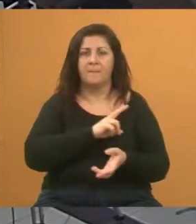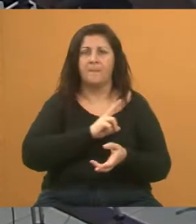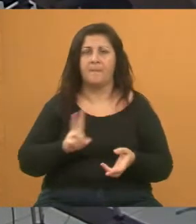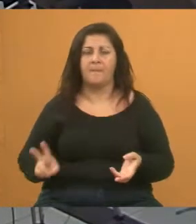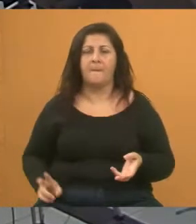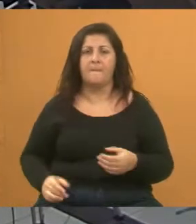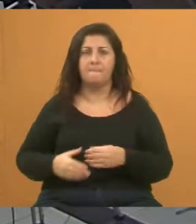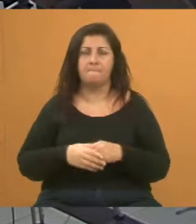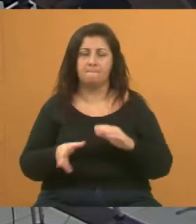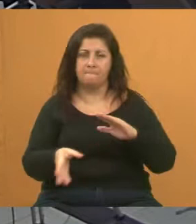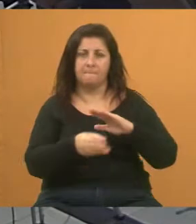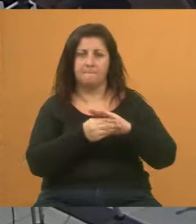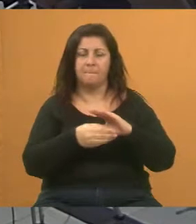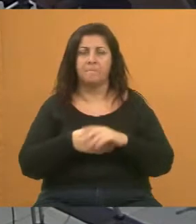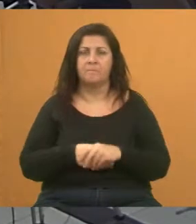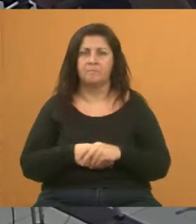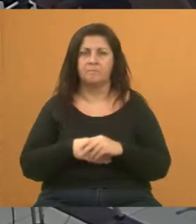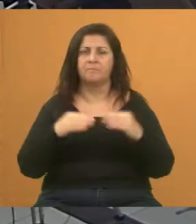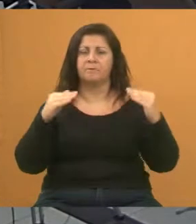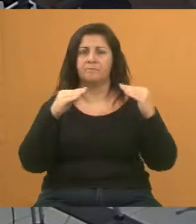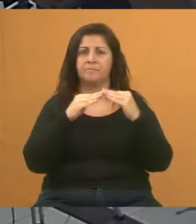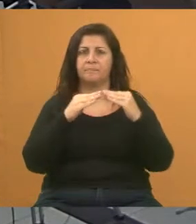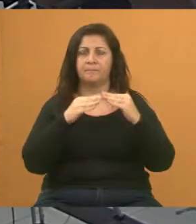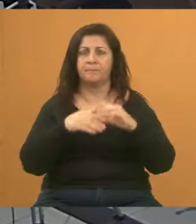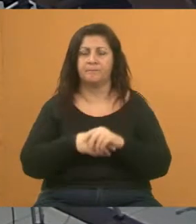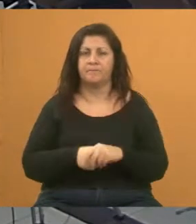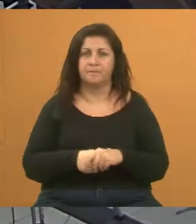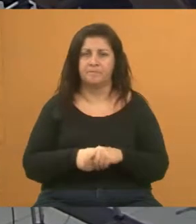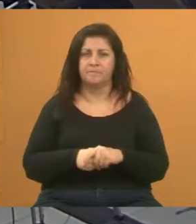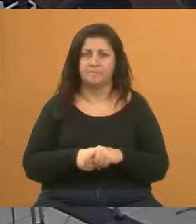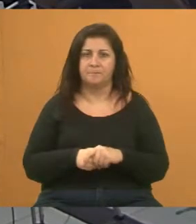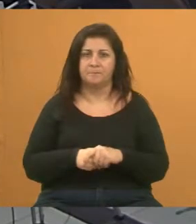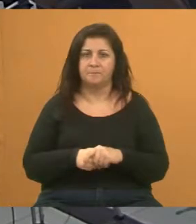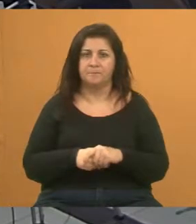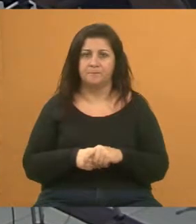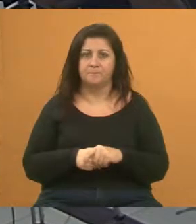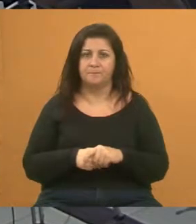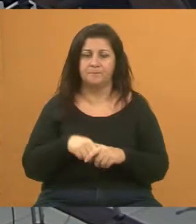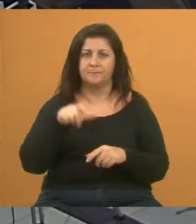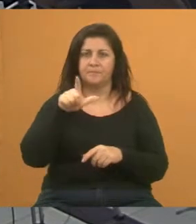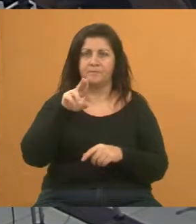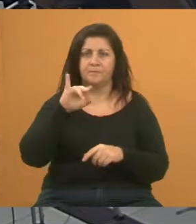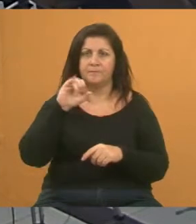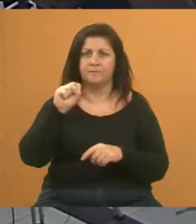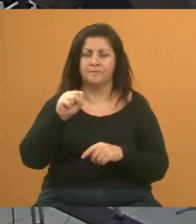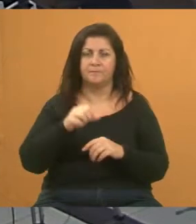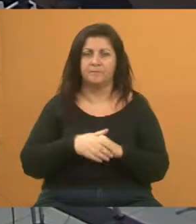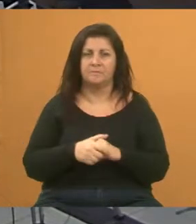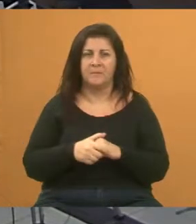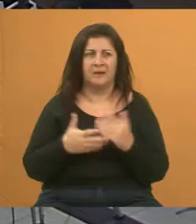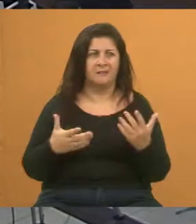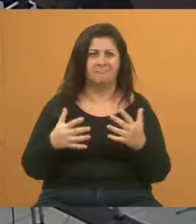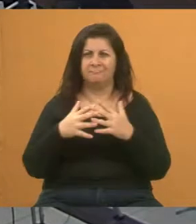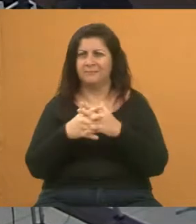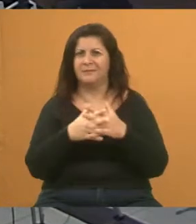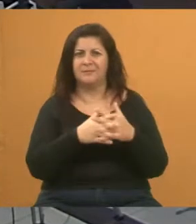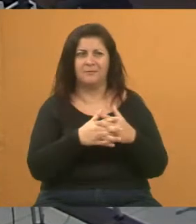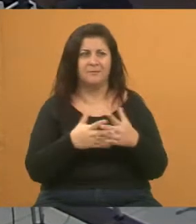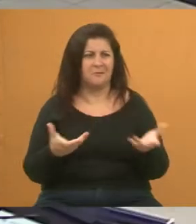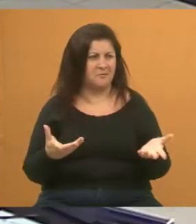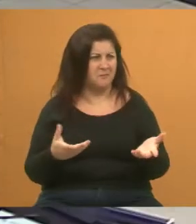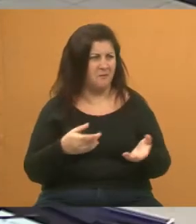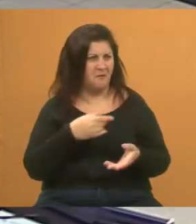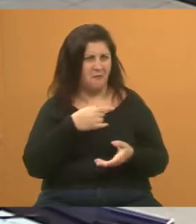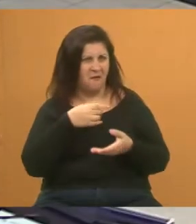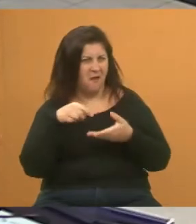emendas que propus, e meu voto é favorável. Como vota o vereador Luiz Flávio? Eu fiquei aqui confuso onde que tem caipirinha